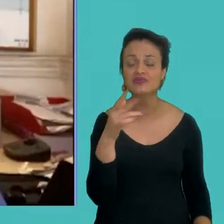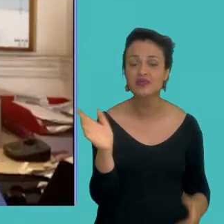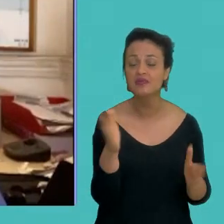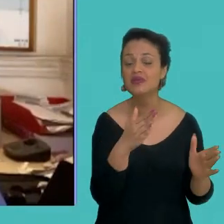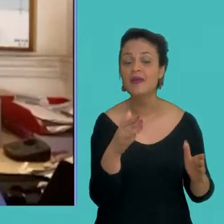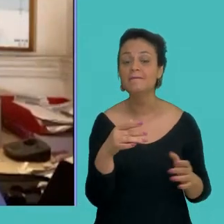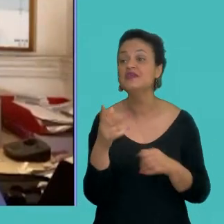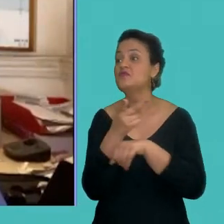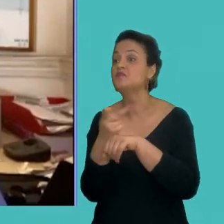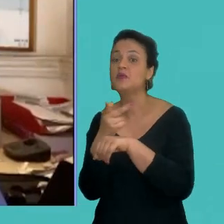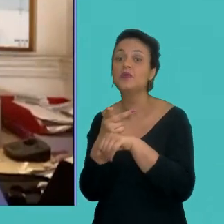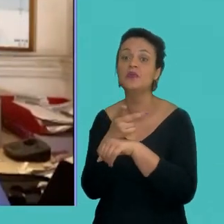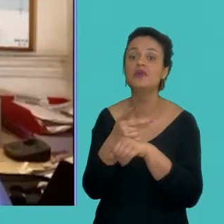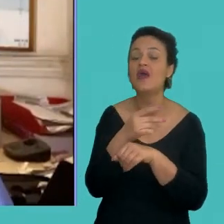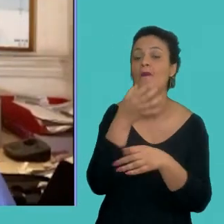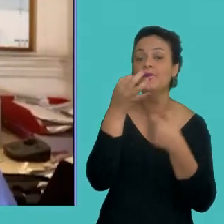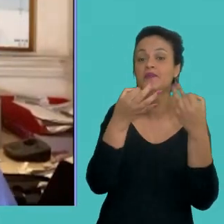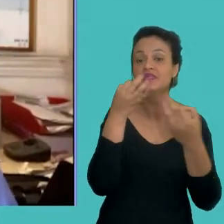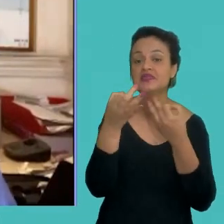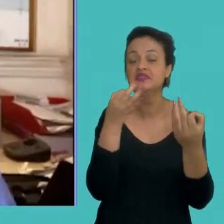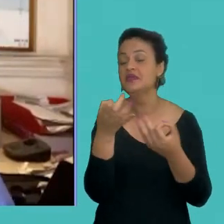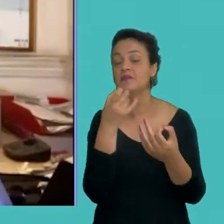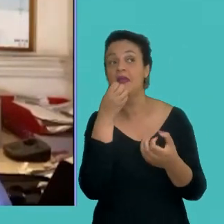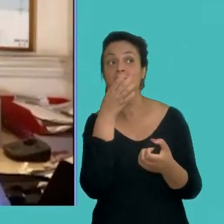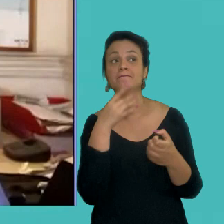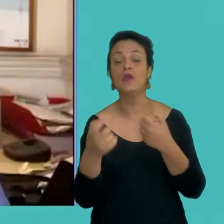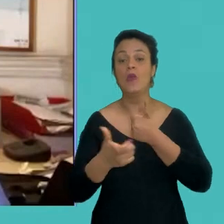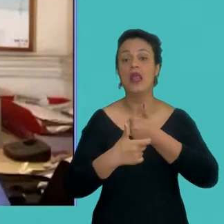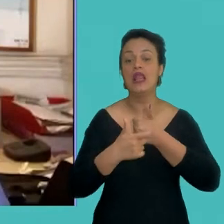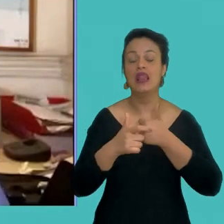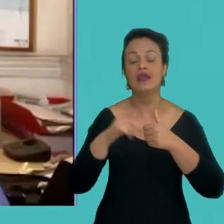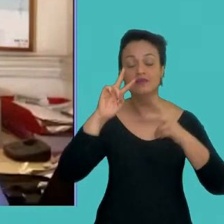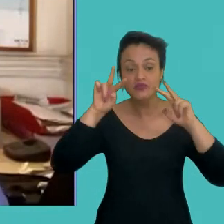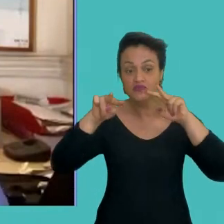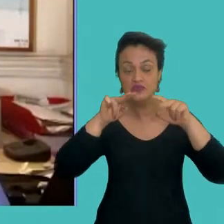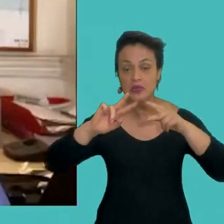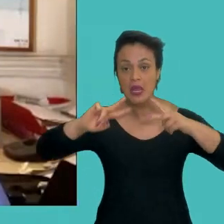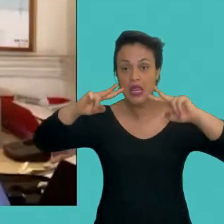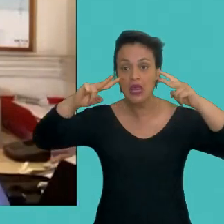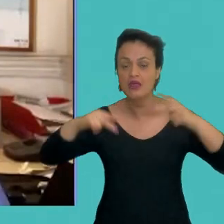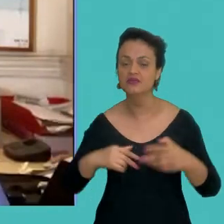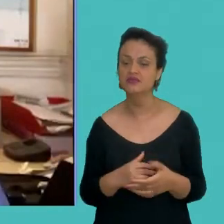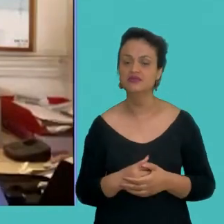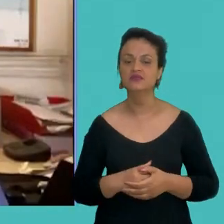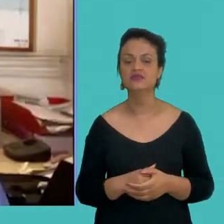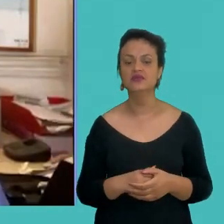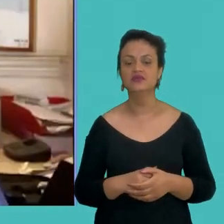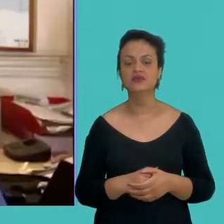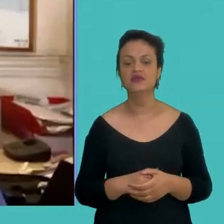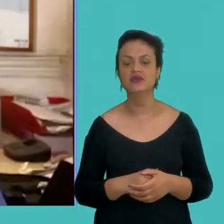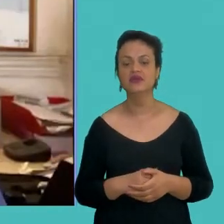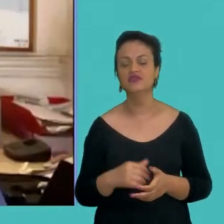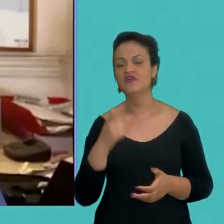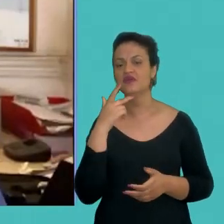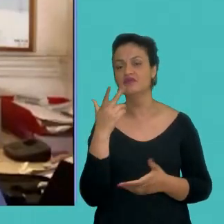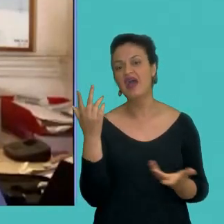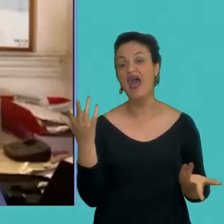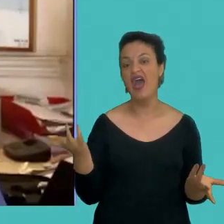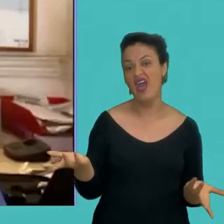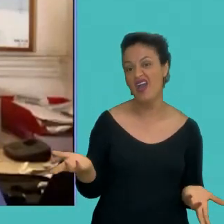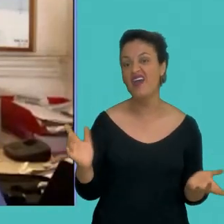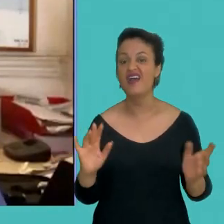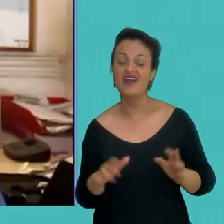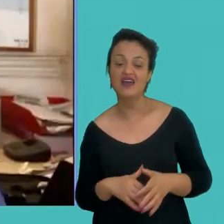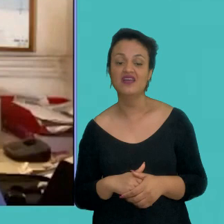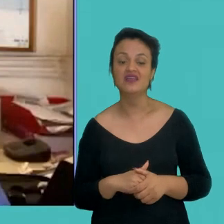vão durar 2 horas, nós vamos caçar um monte de clique, porque isso é monetizado. Então a gente vai ter que mudar um pouco essa crítica que